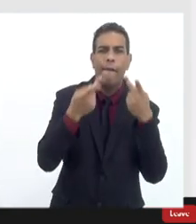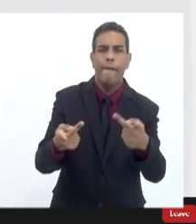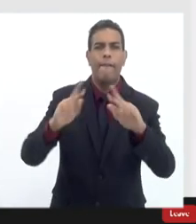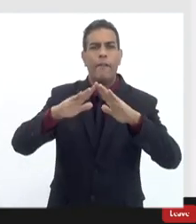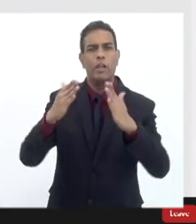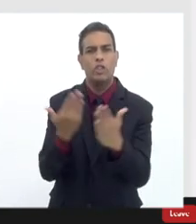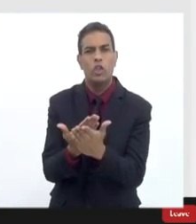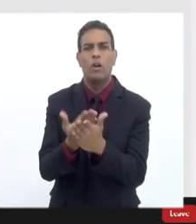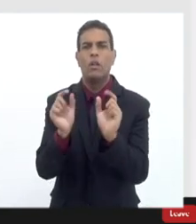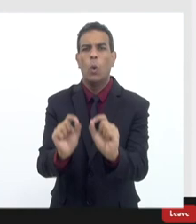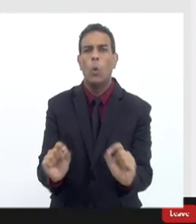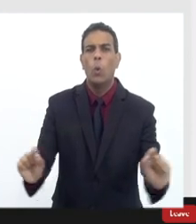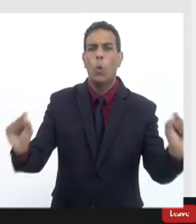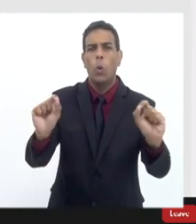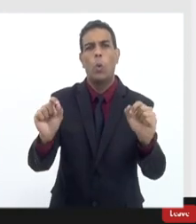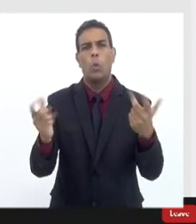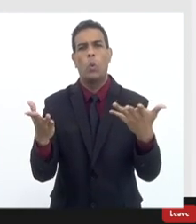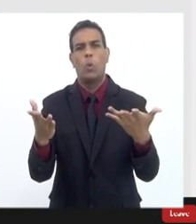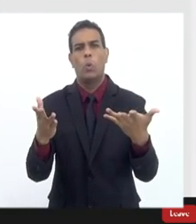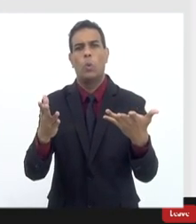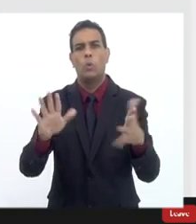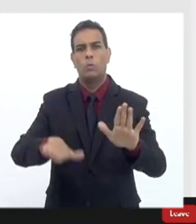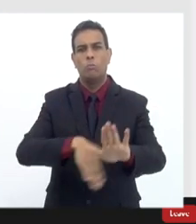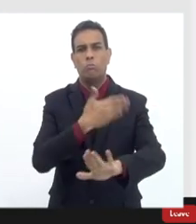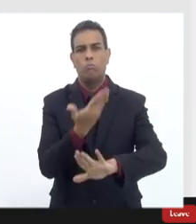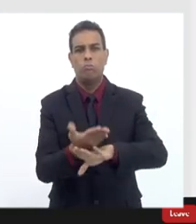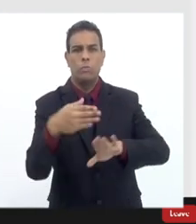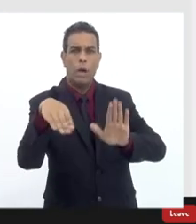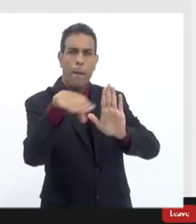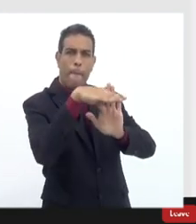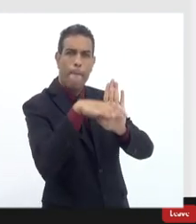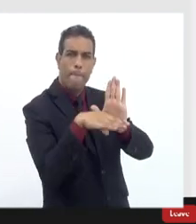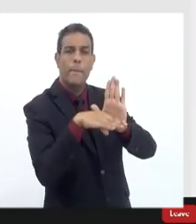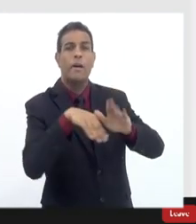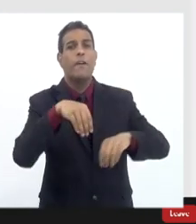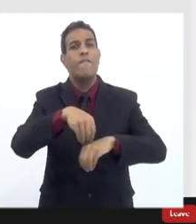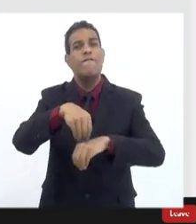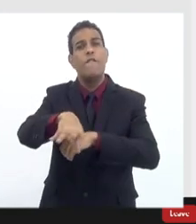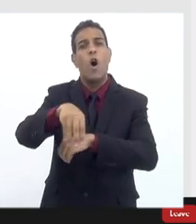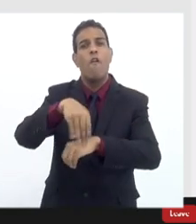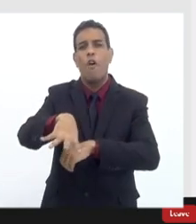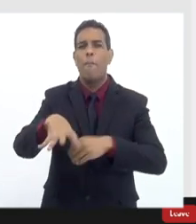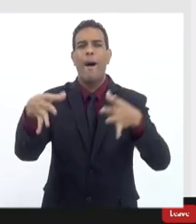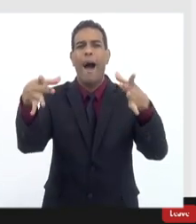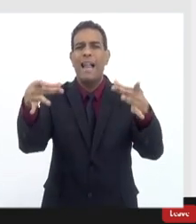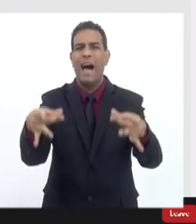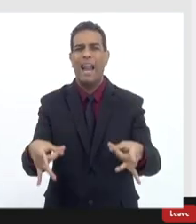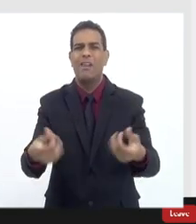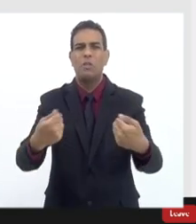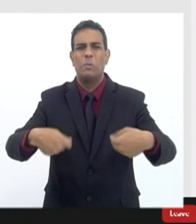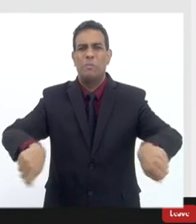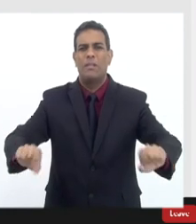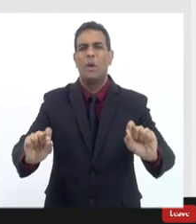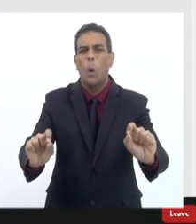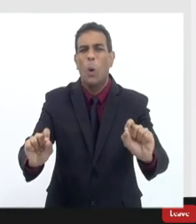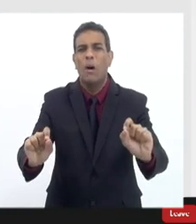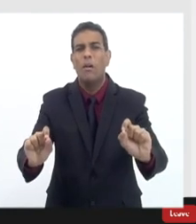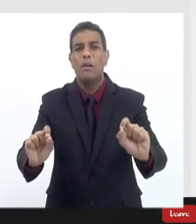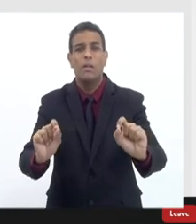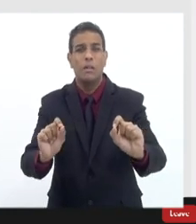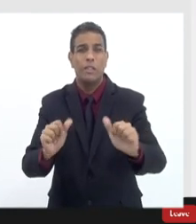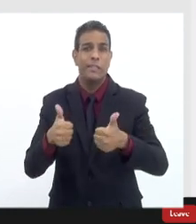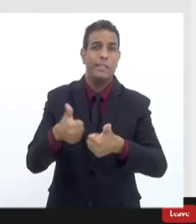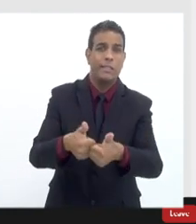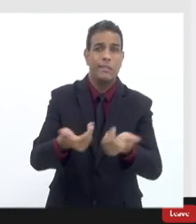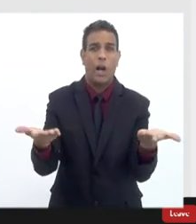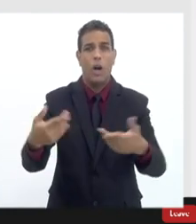escolas. Bom, tem uma série de informações aqui que a gente considera que não vai detalhar, porque não são relevantes para o centro aqui do